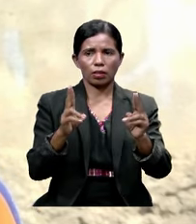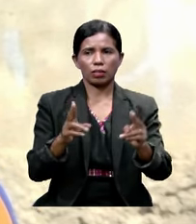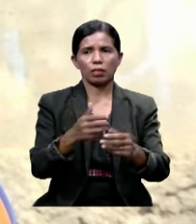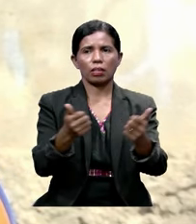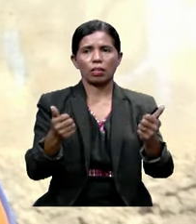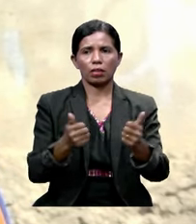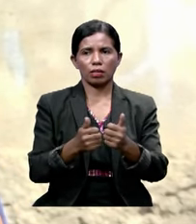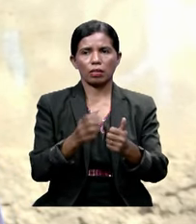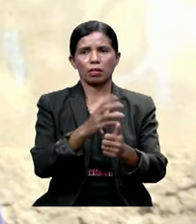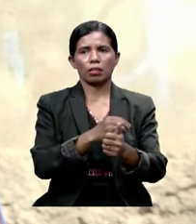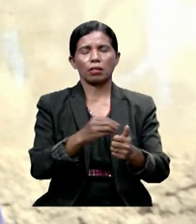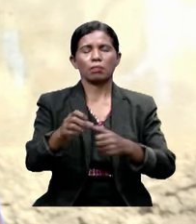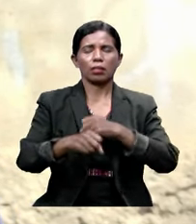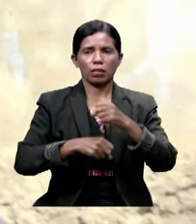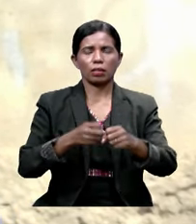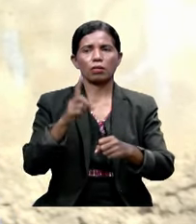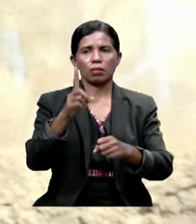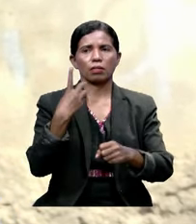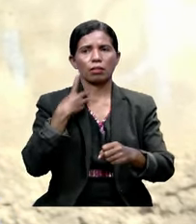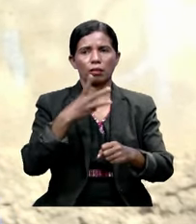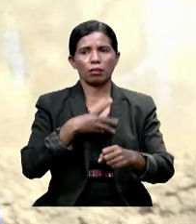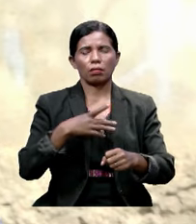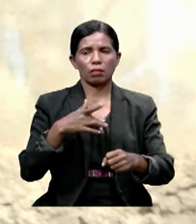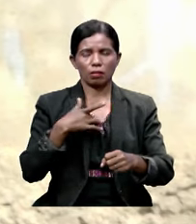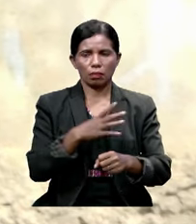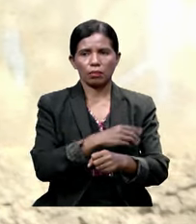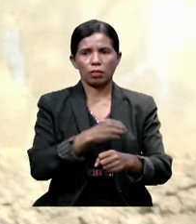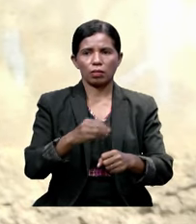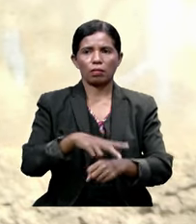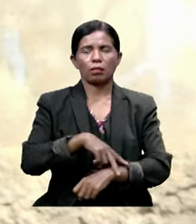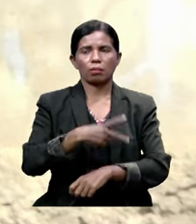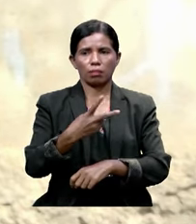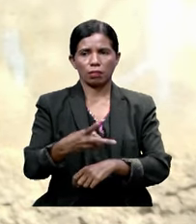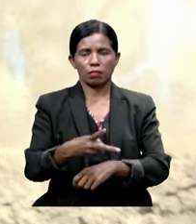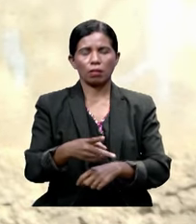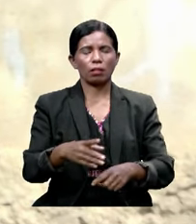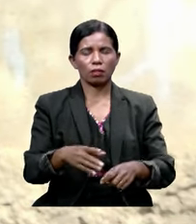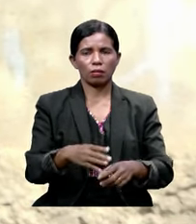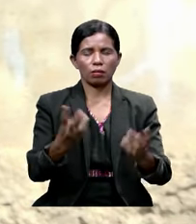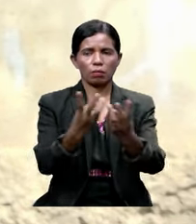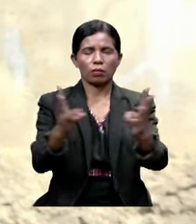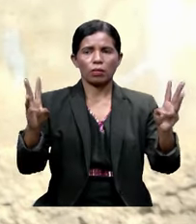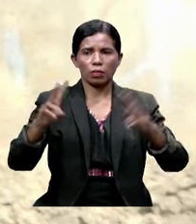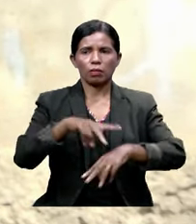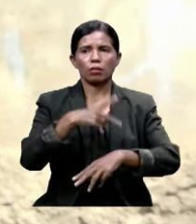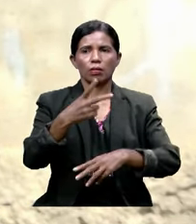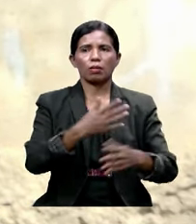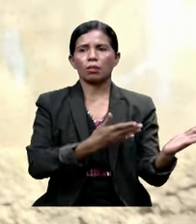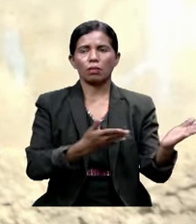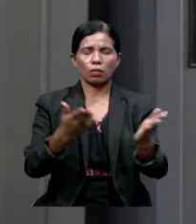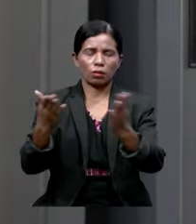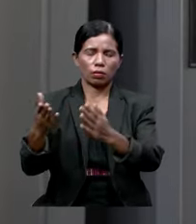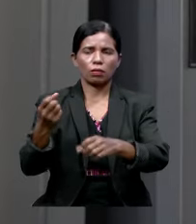mesa kum sini mus sofre lumen ba. Ja ame si nebe murisi ne bakfila. Tensi murisi ne bakfila luri hutu be fata tensi tuma be